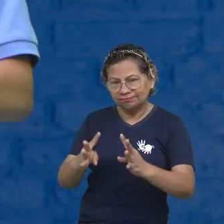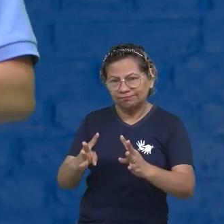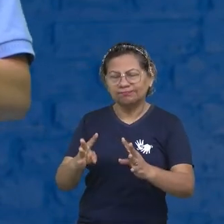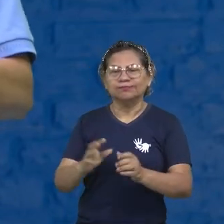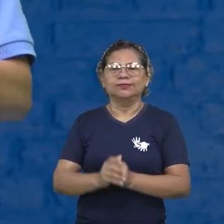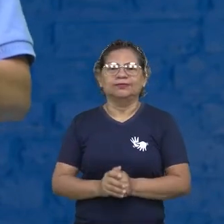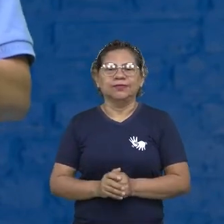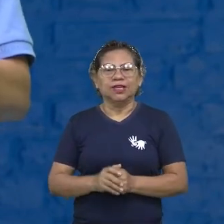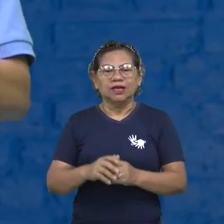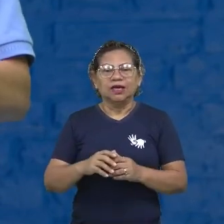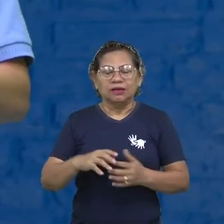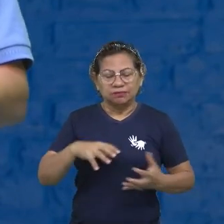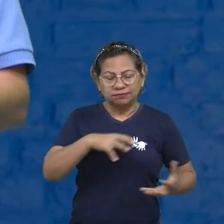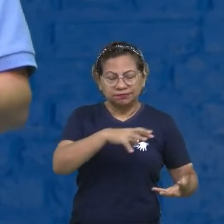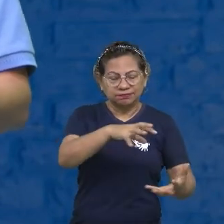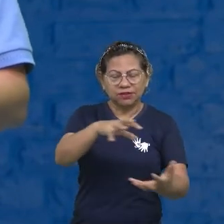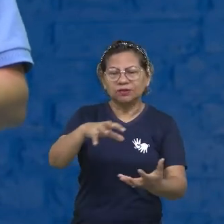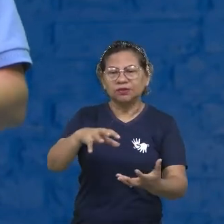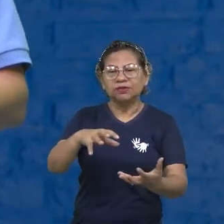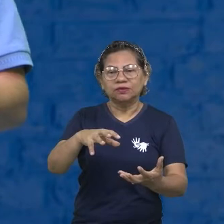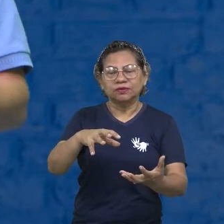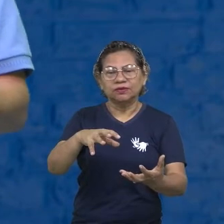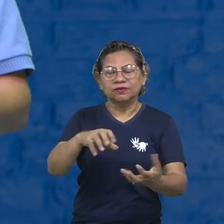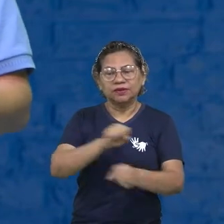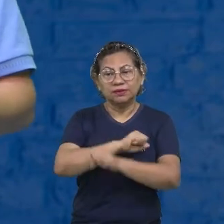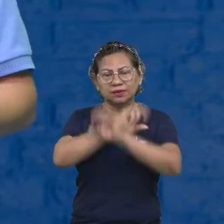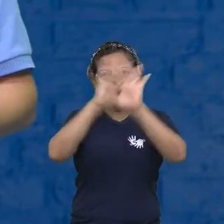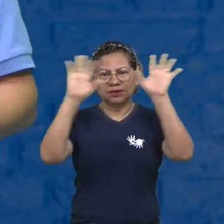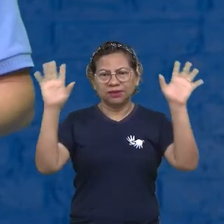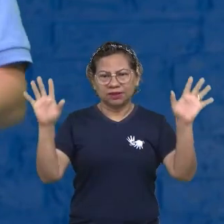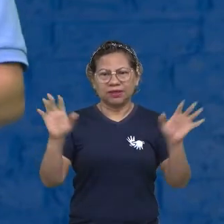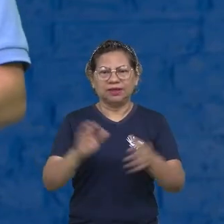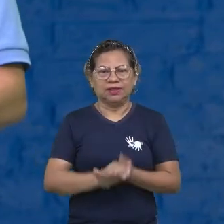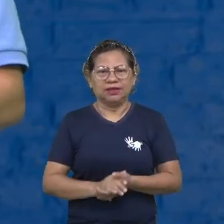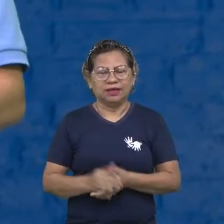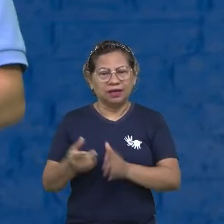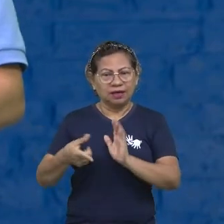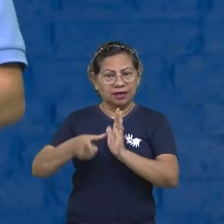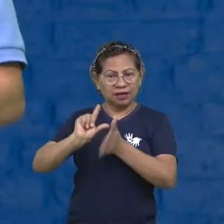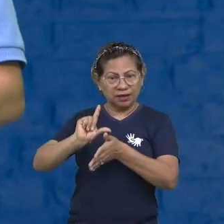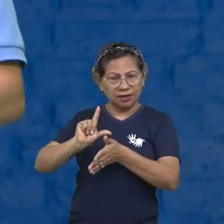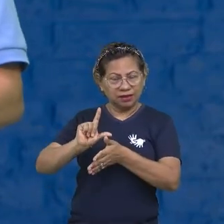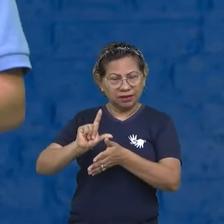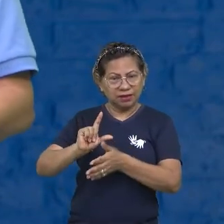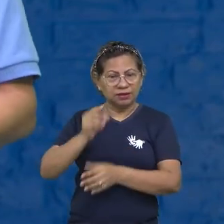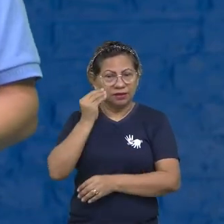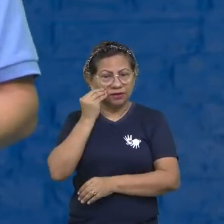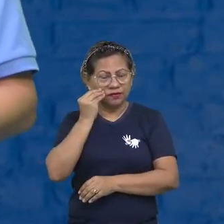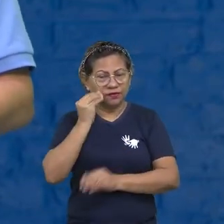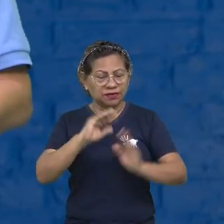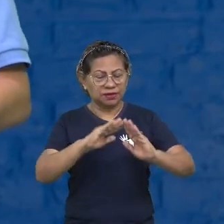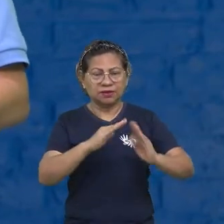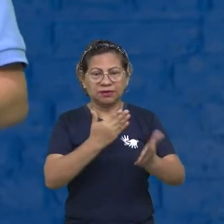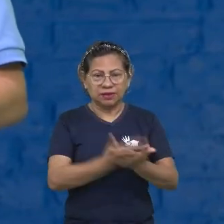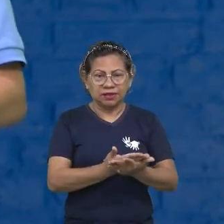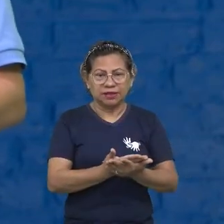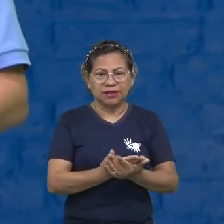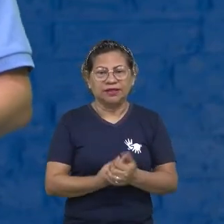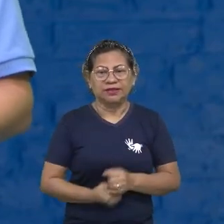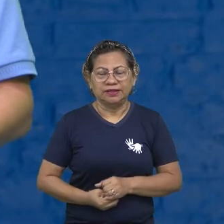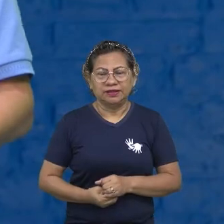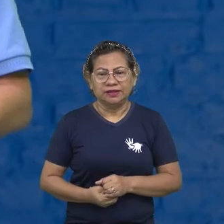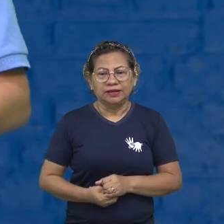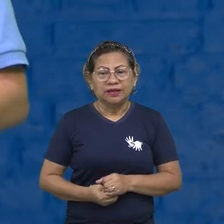mundo. Não só agora, do projeto de vida anteriormente, eu assistia na minha casa. Tem o ESP, essa conversa,